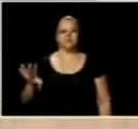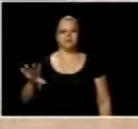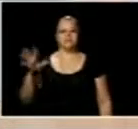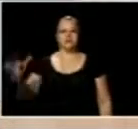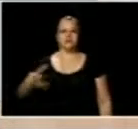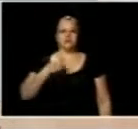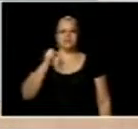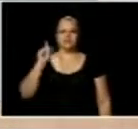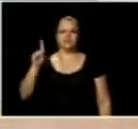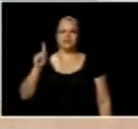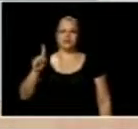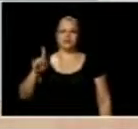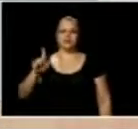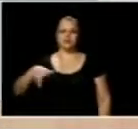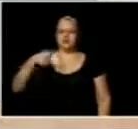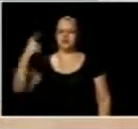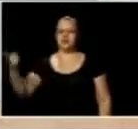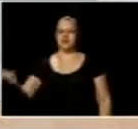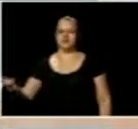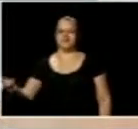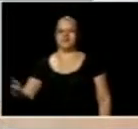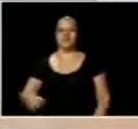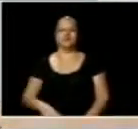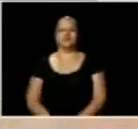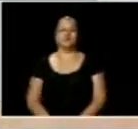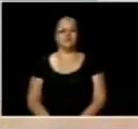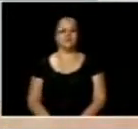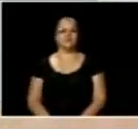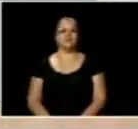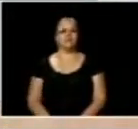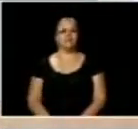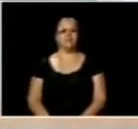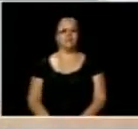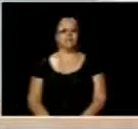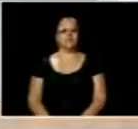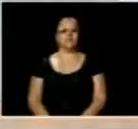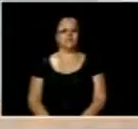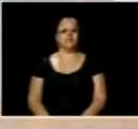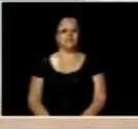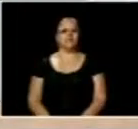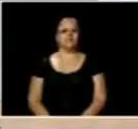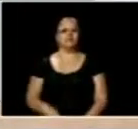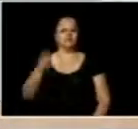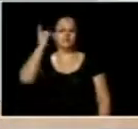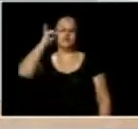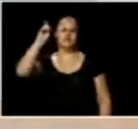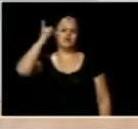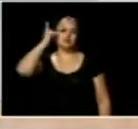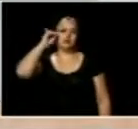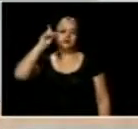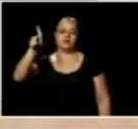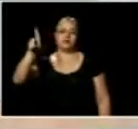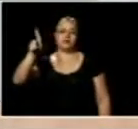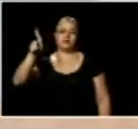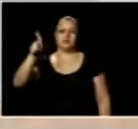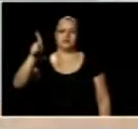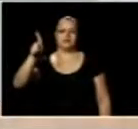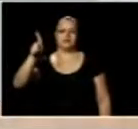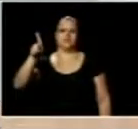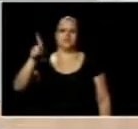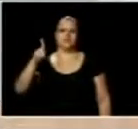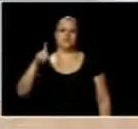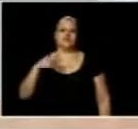A população dia a dia perde qualidade de vida, dia a dia sofre com a violência nos bairros, dia a